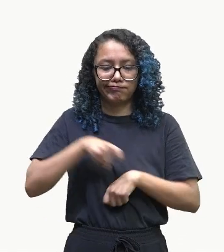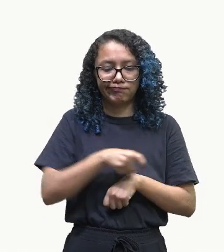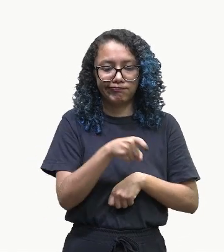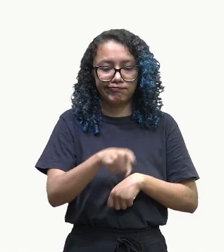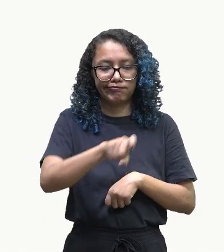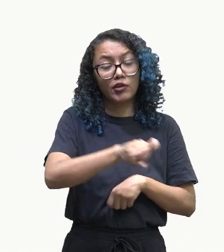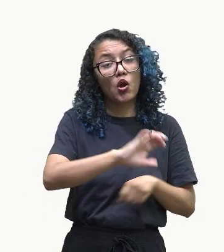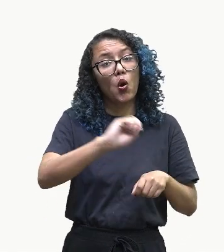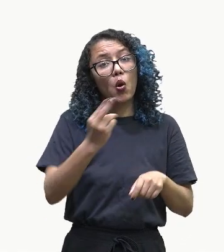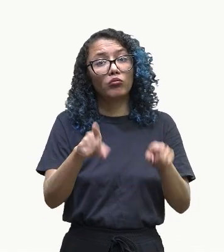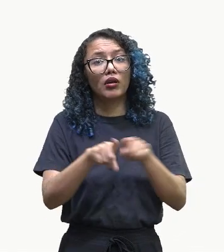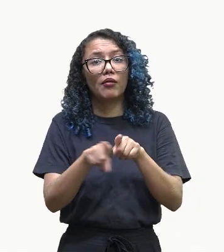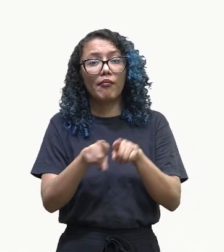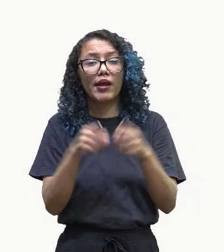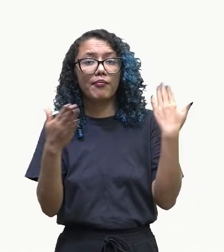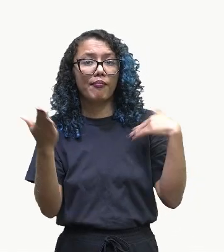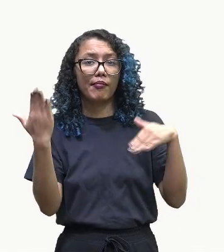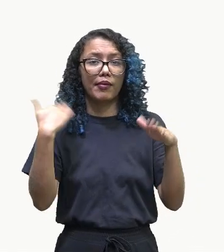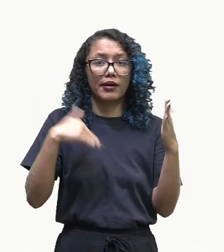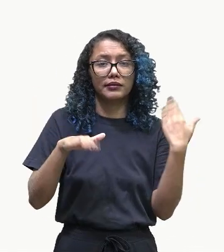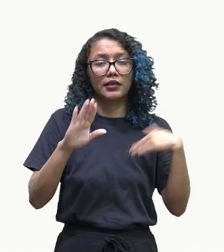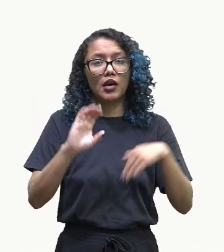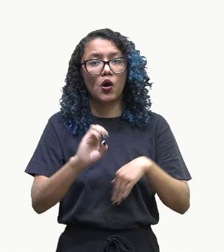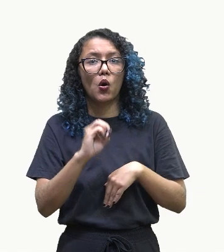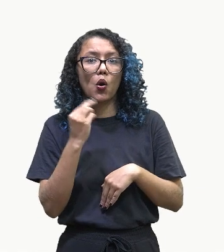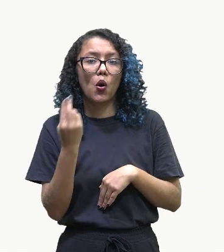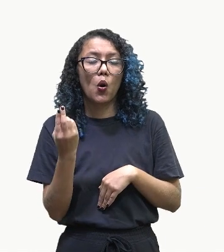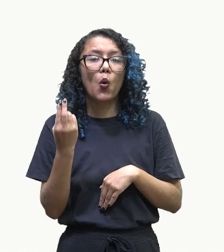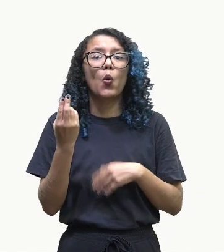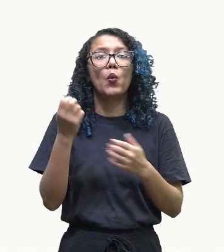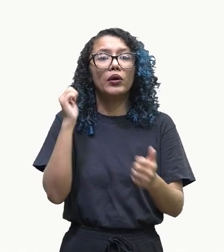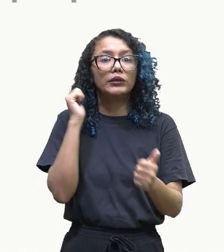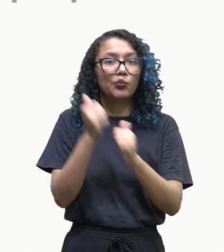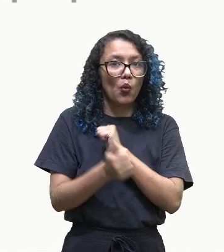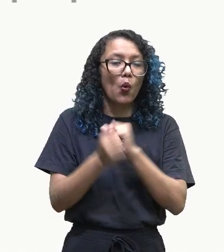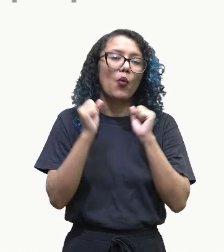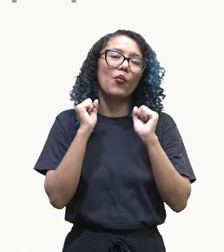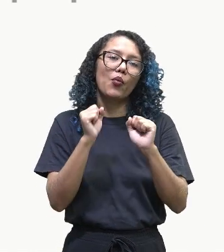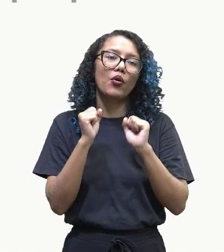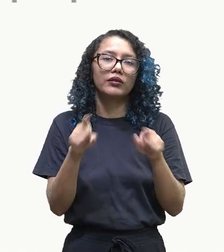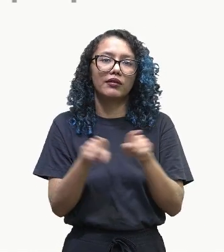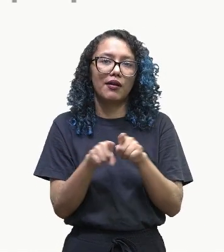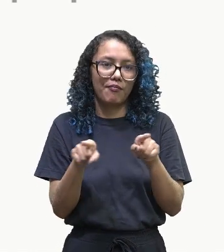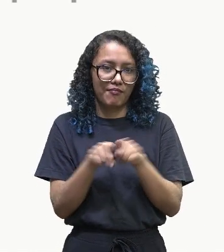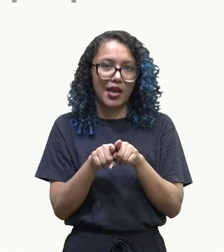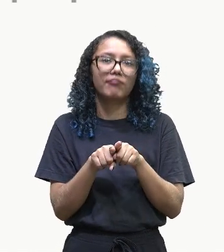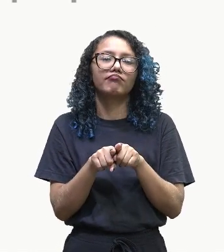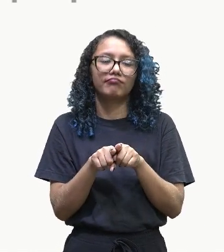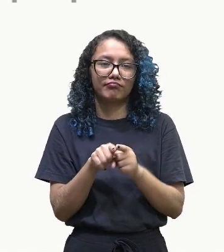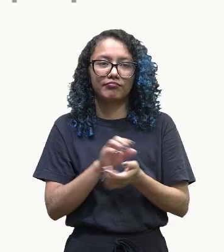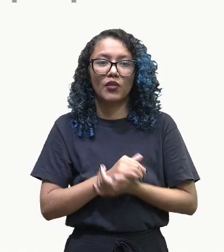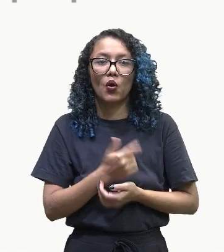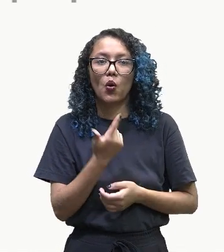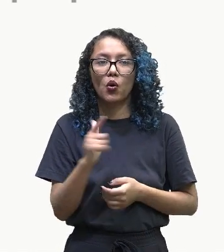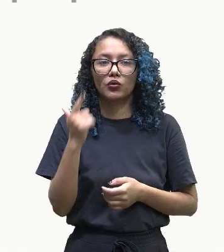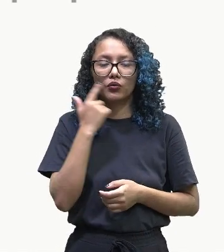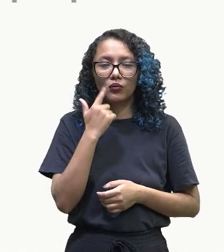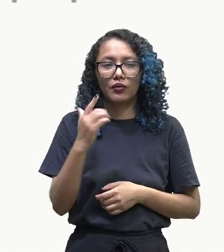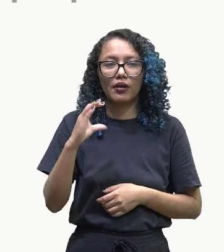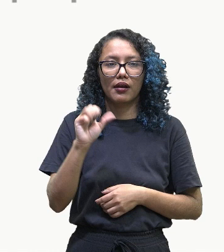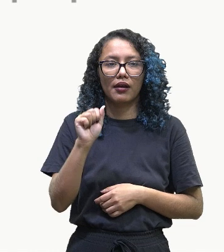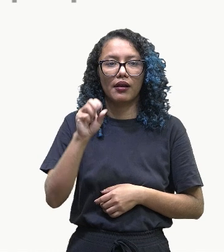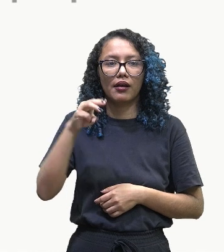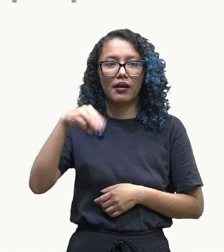e para fazer esporte, como os ciclistas. Temos o caminhão, é